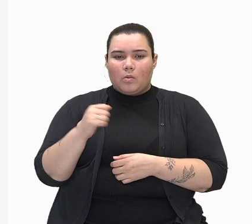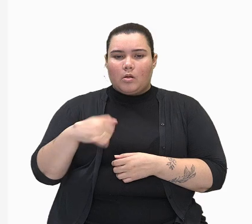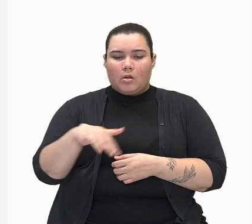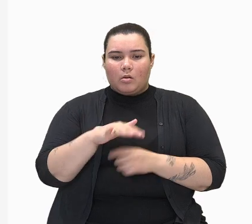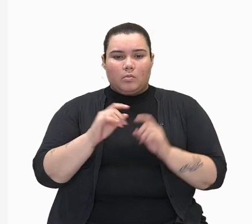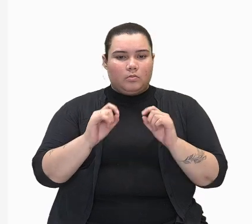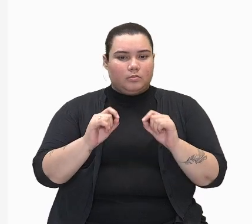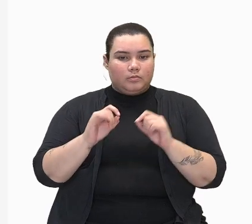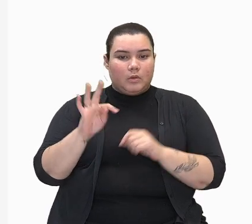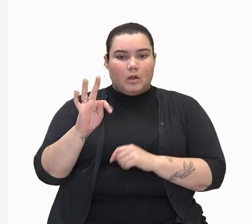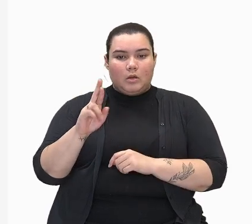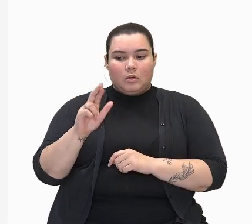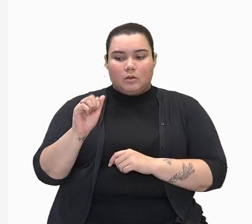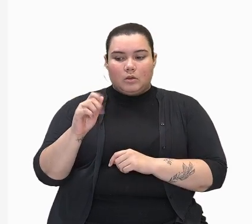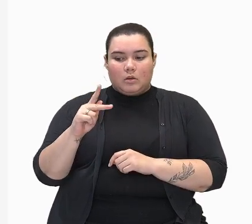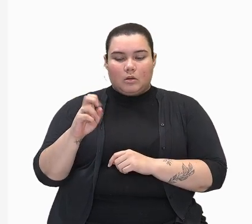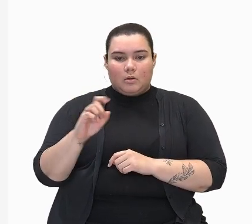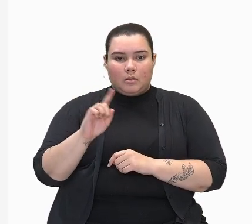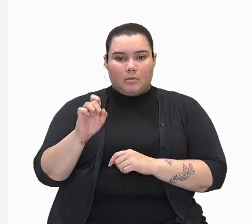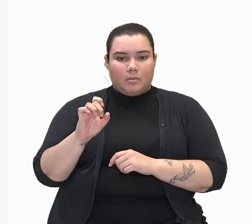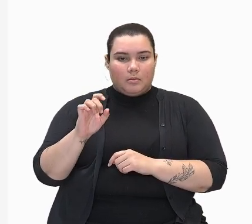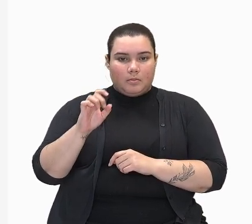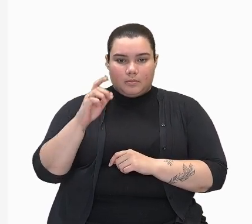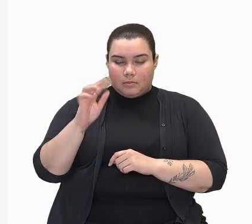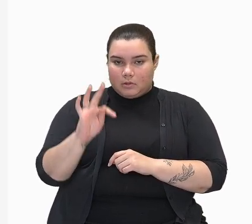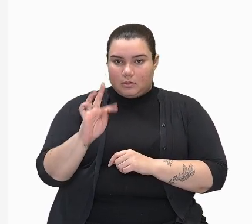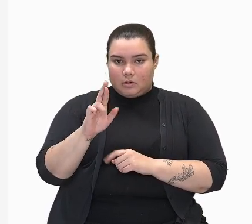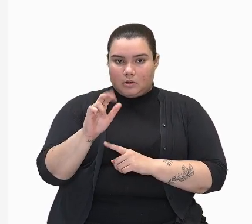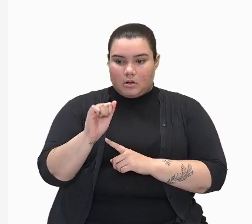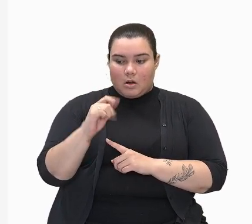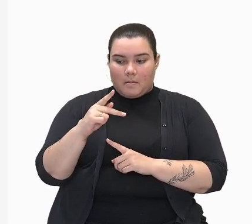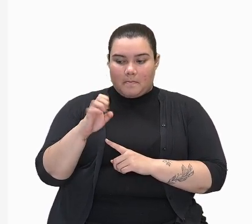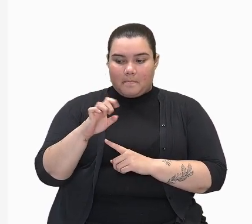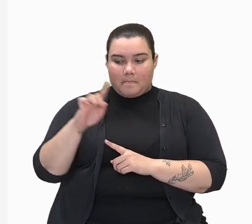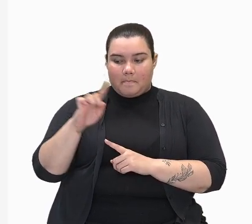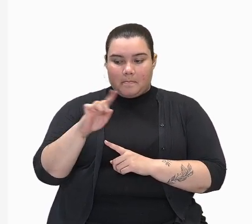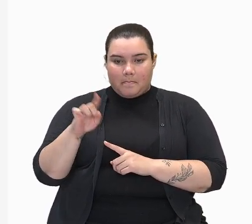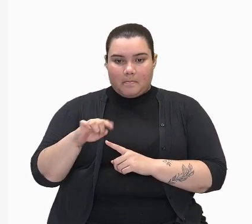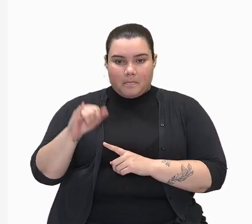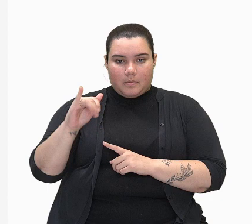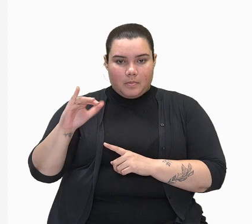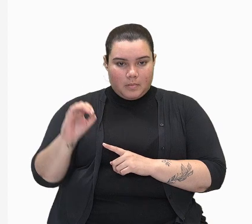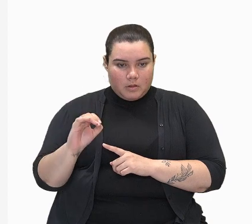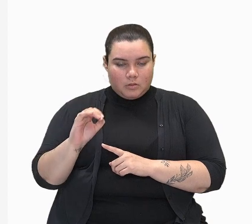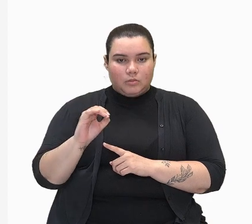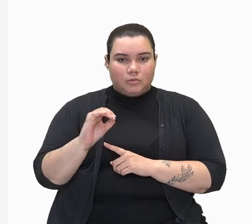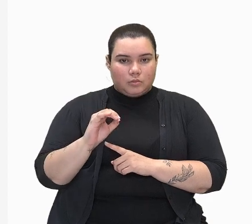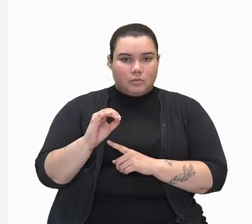falar agora da área do trapézio, tá? A área do trapézio,